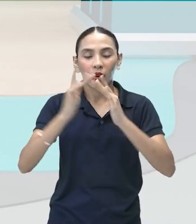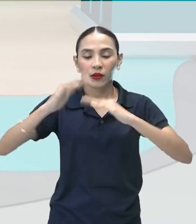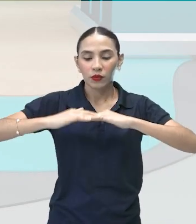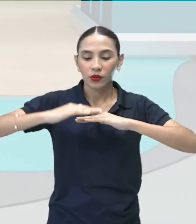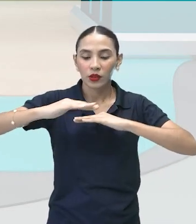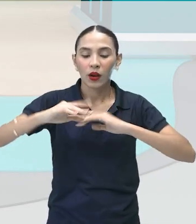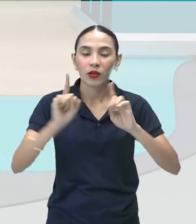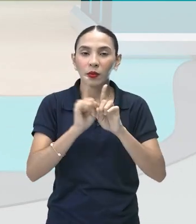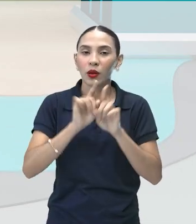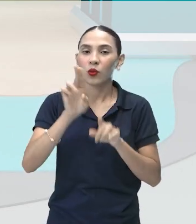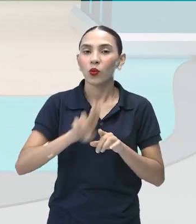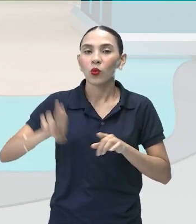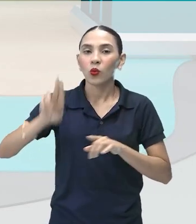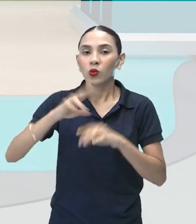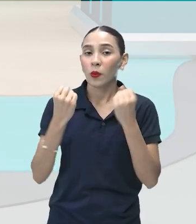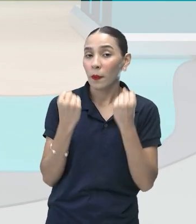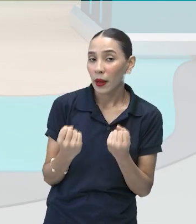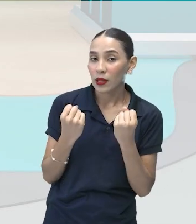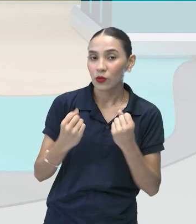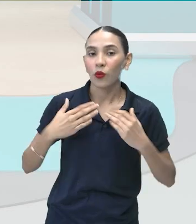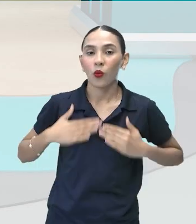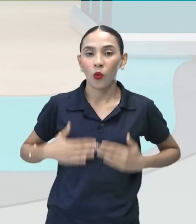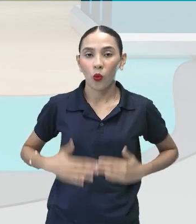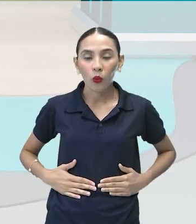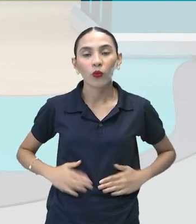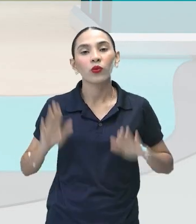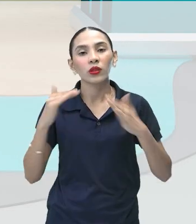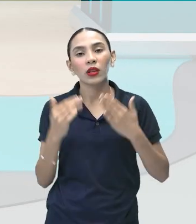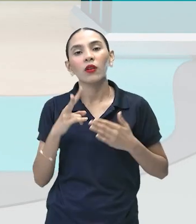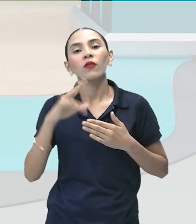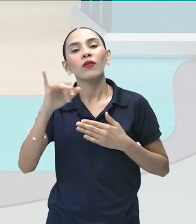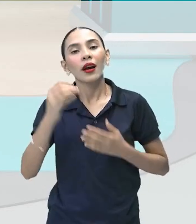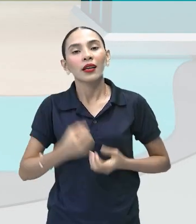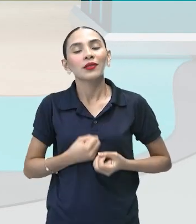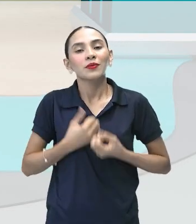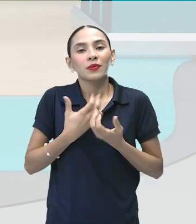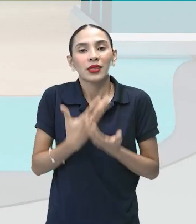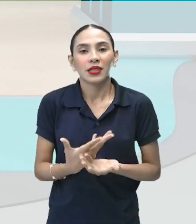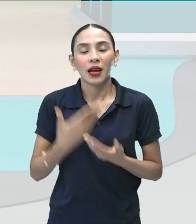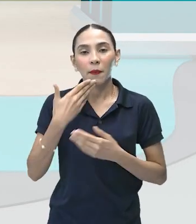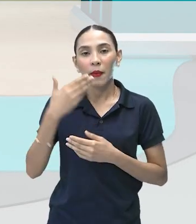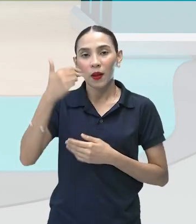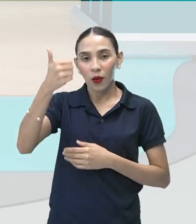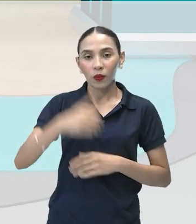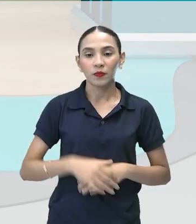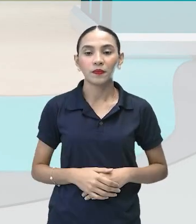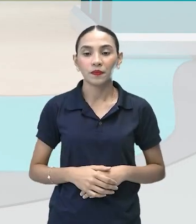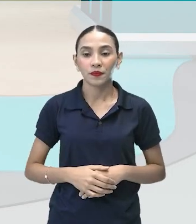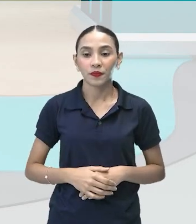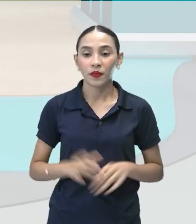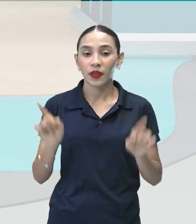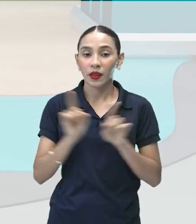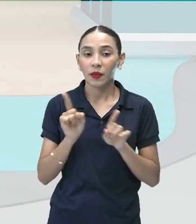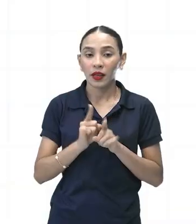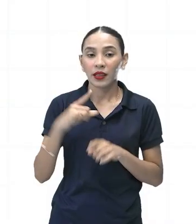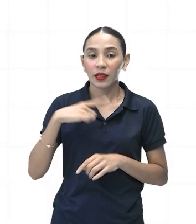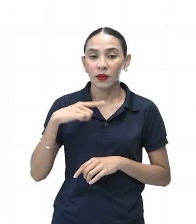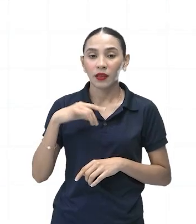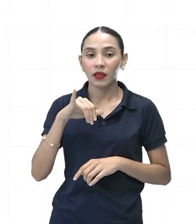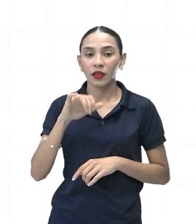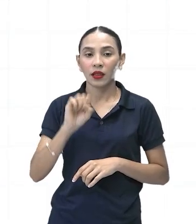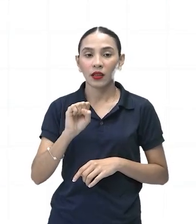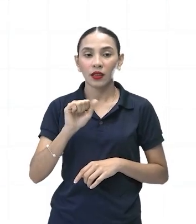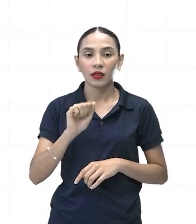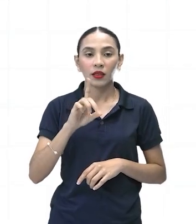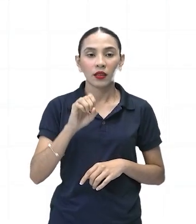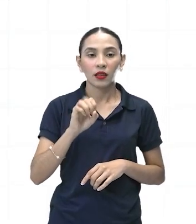peso corporal. Então, o corpo ele vai se expressar muito mais. Aí que nós temos a Isadora Duncan,